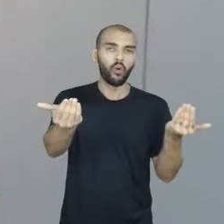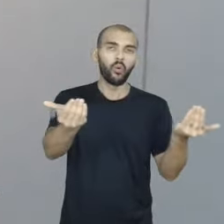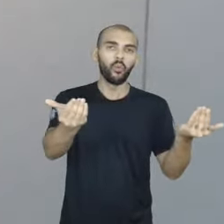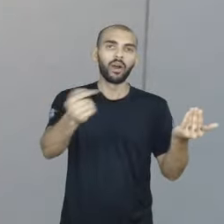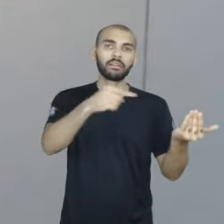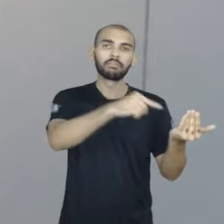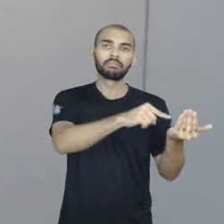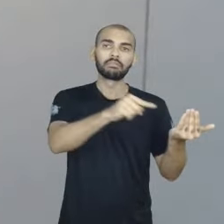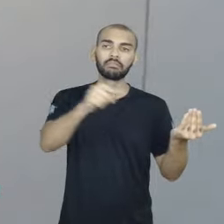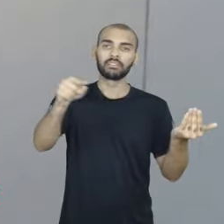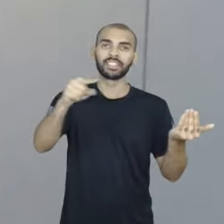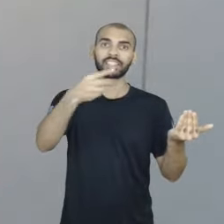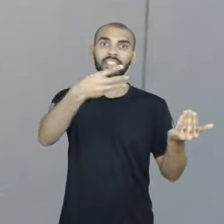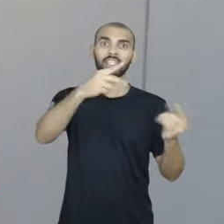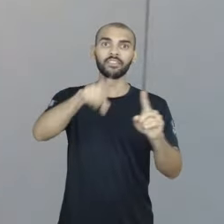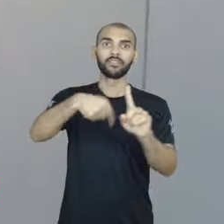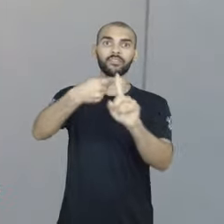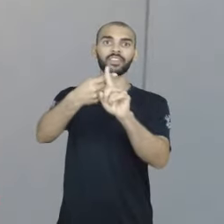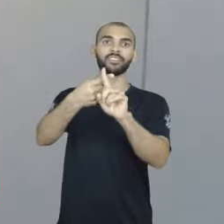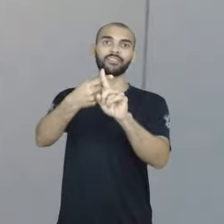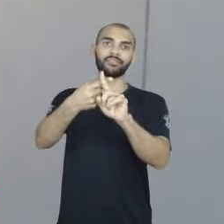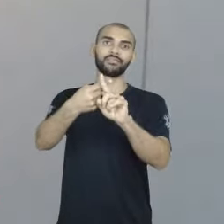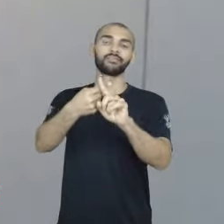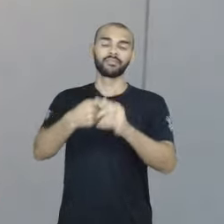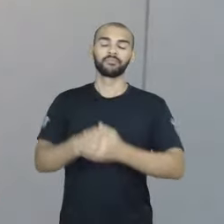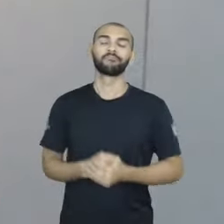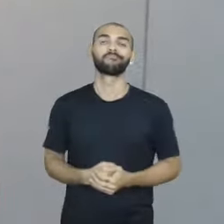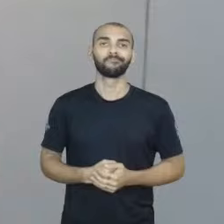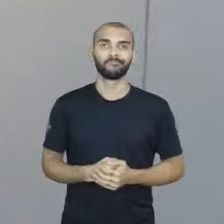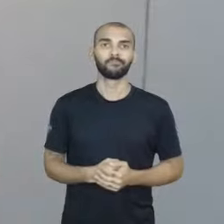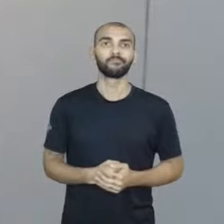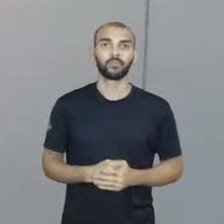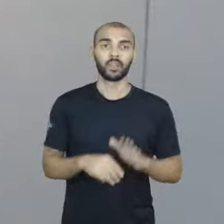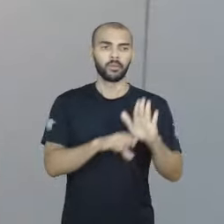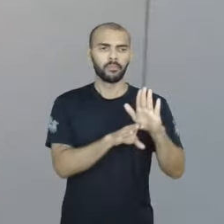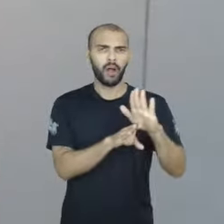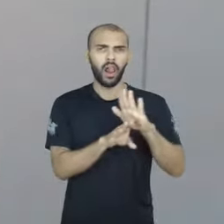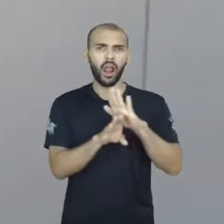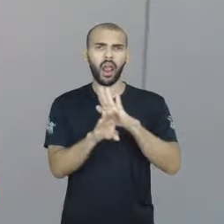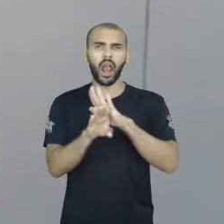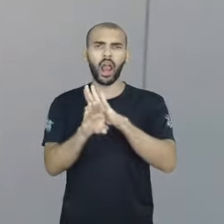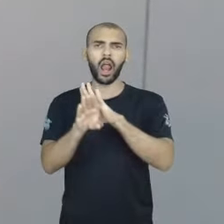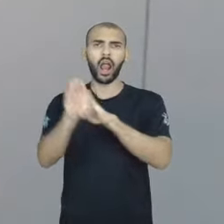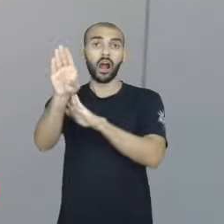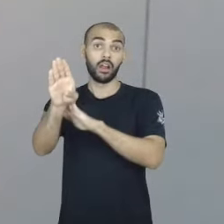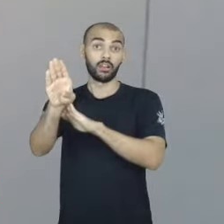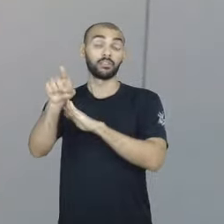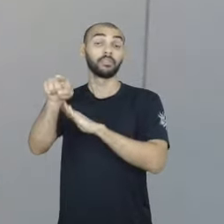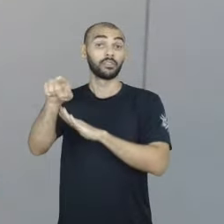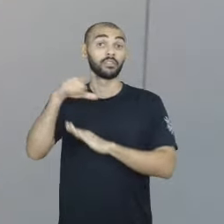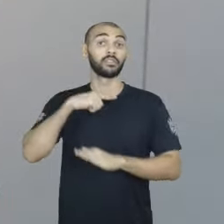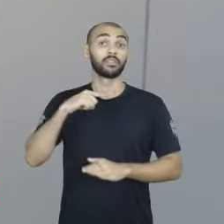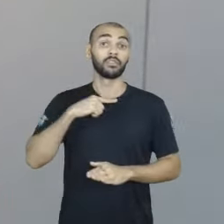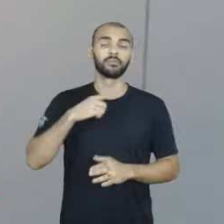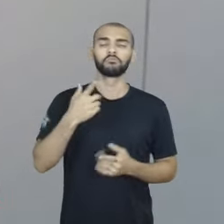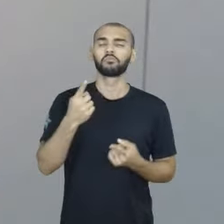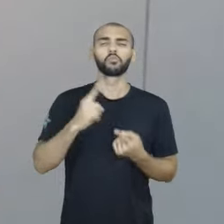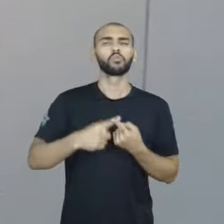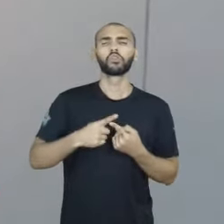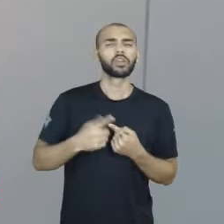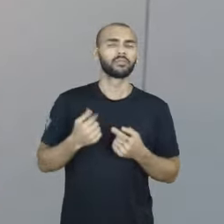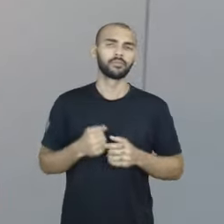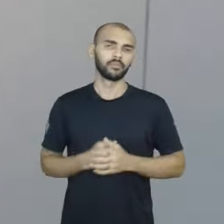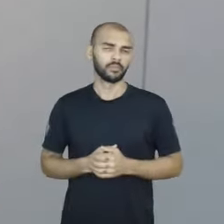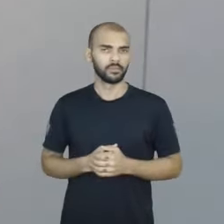inicialmente projetado pelo mercado financeiro. Esse crescimento ele foi, claro, muito influenciado,